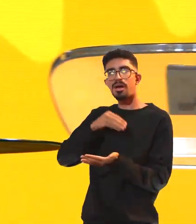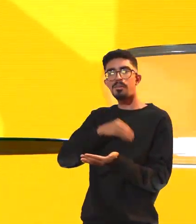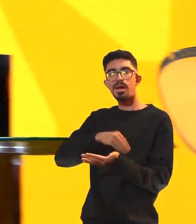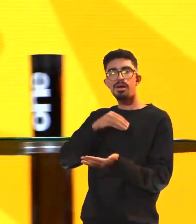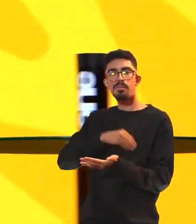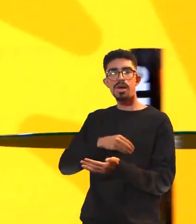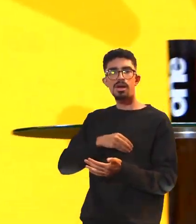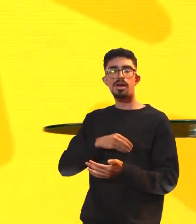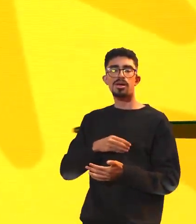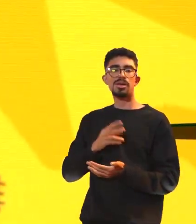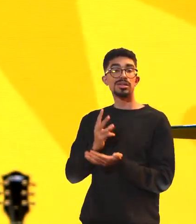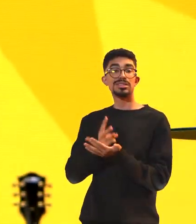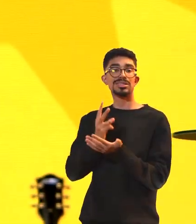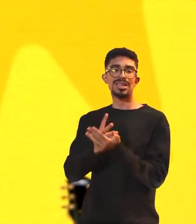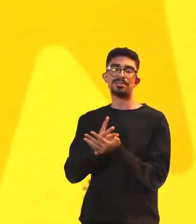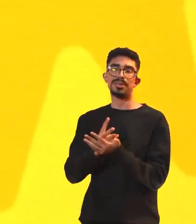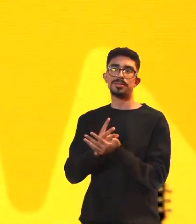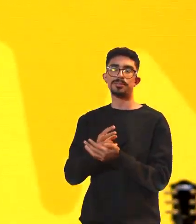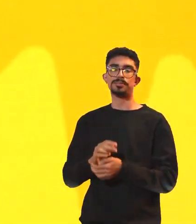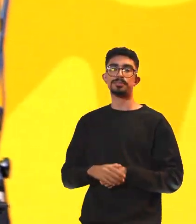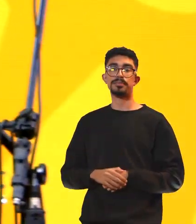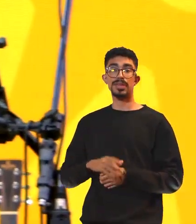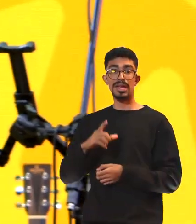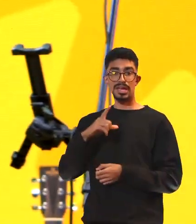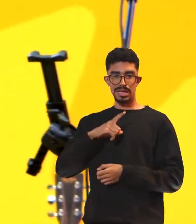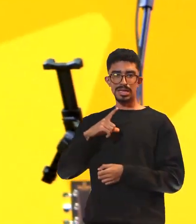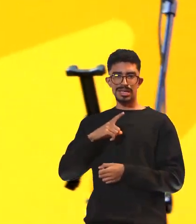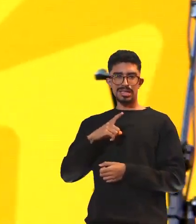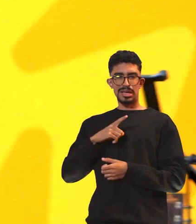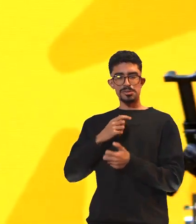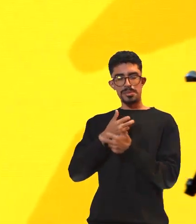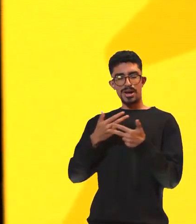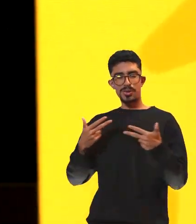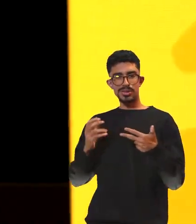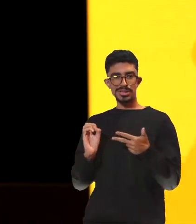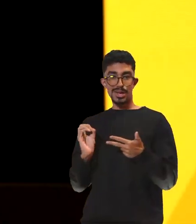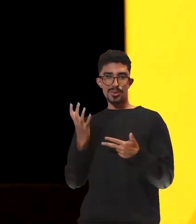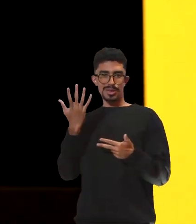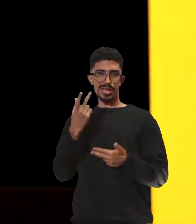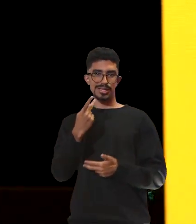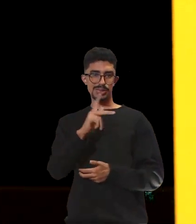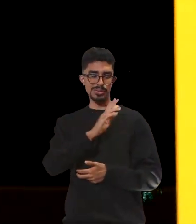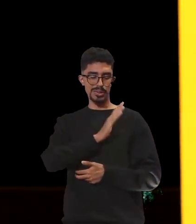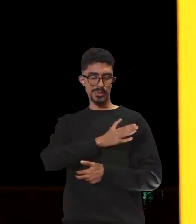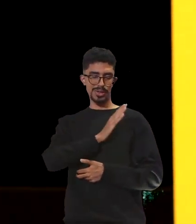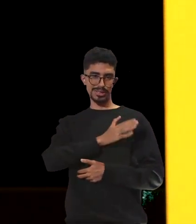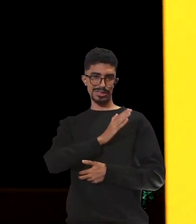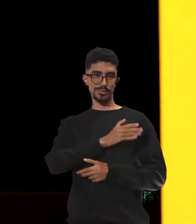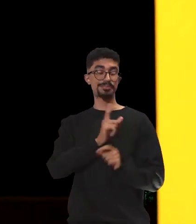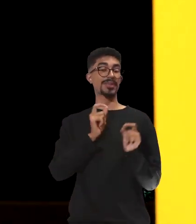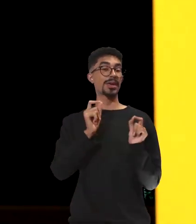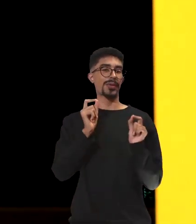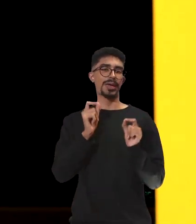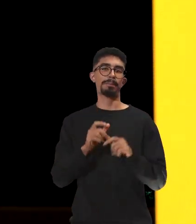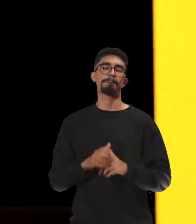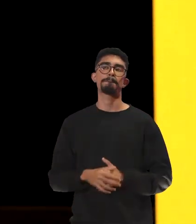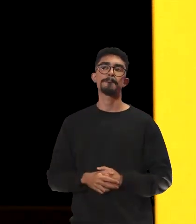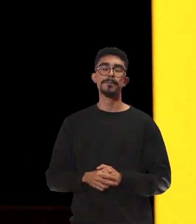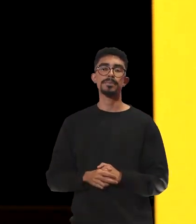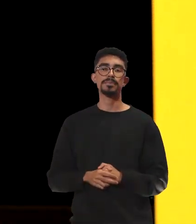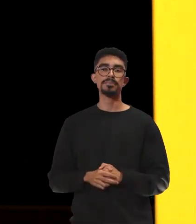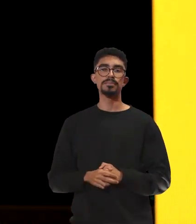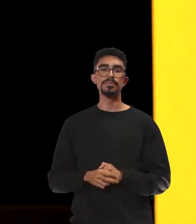no erro, existe um processo que acontece no teu coração de cauterização. Você começa a